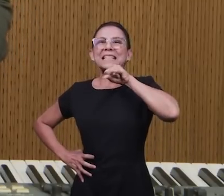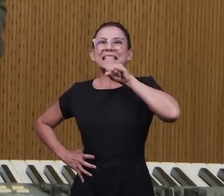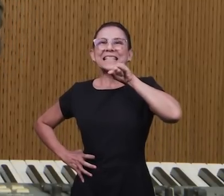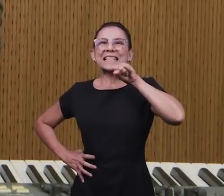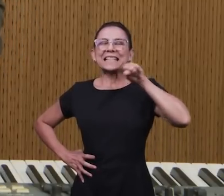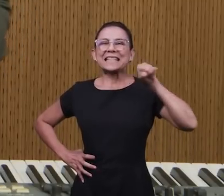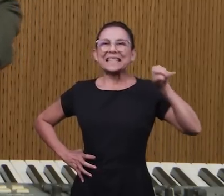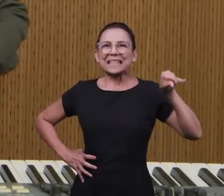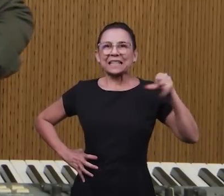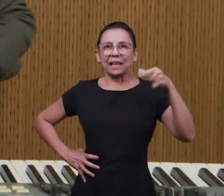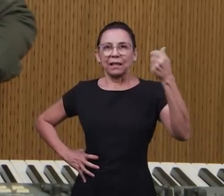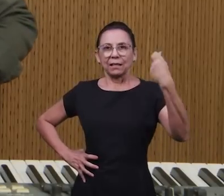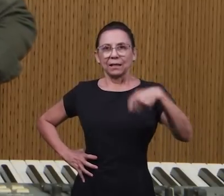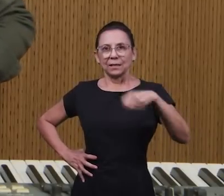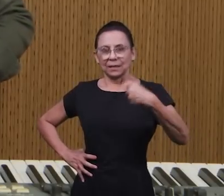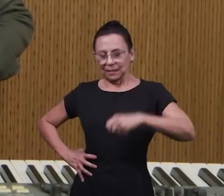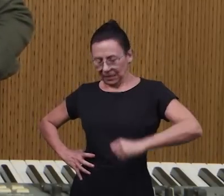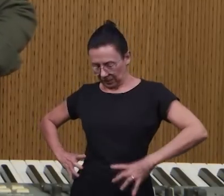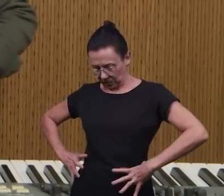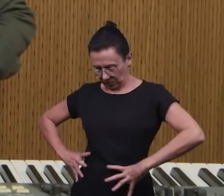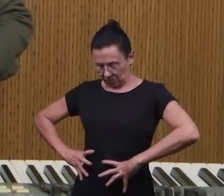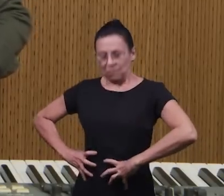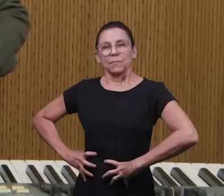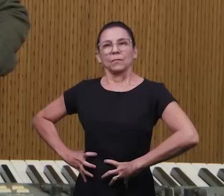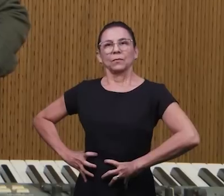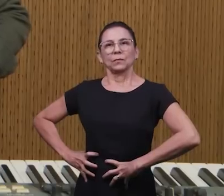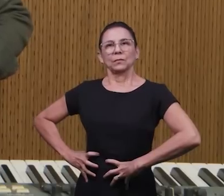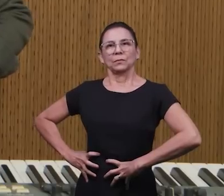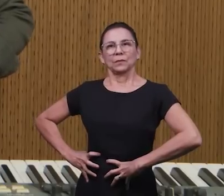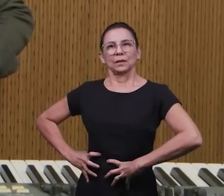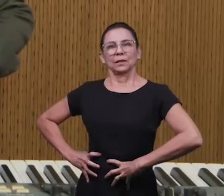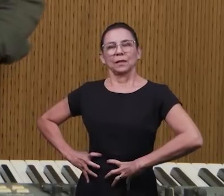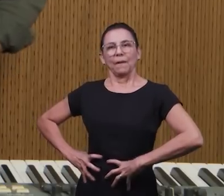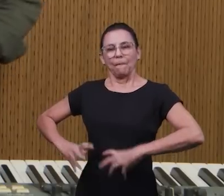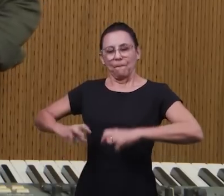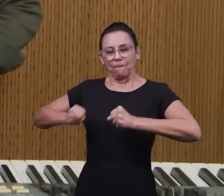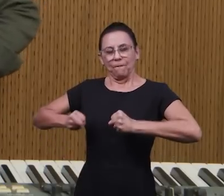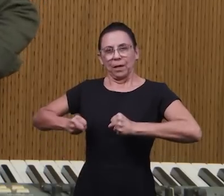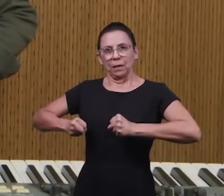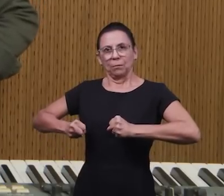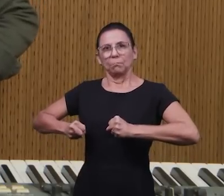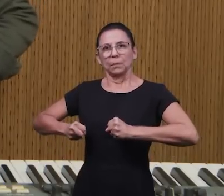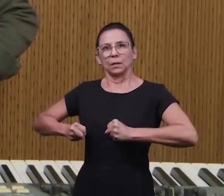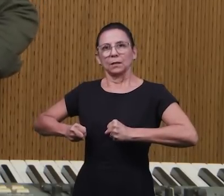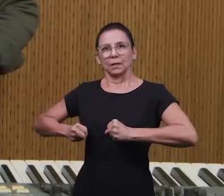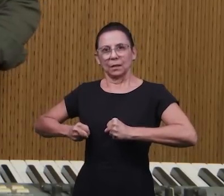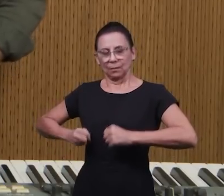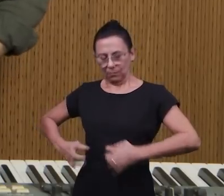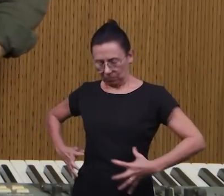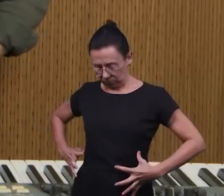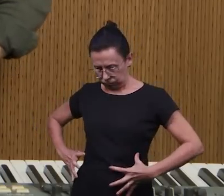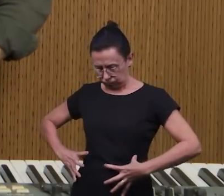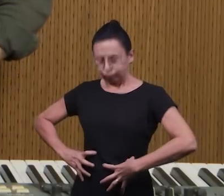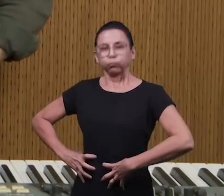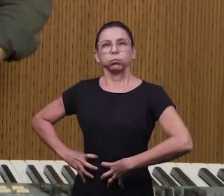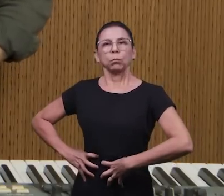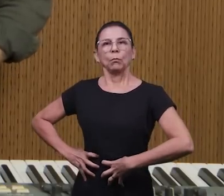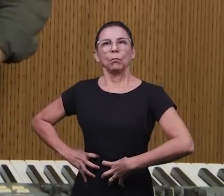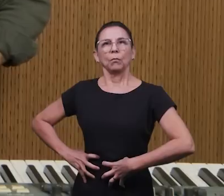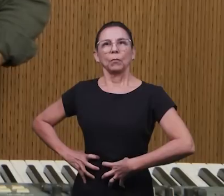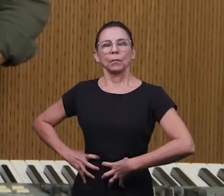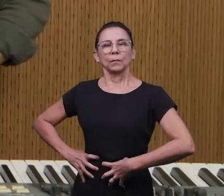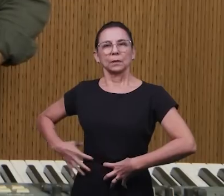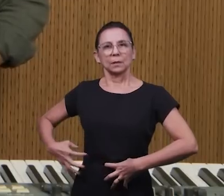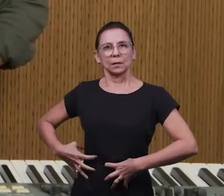exatamente isso o que conhecemos por apoio. O momento em que você acionou, ativou